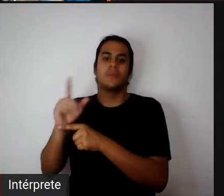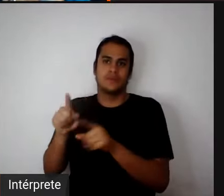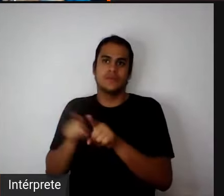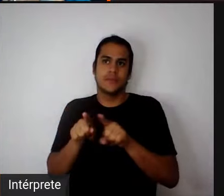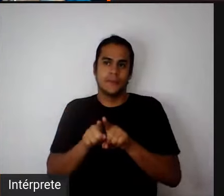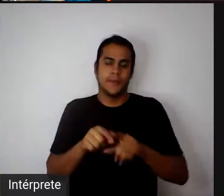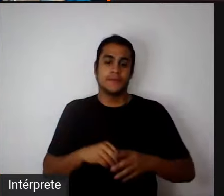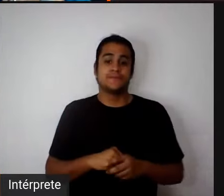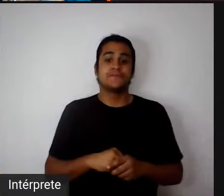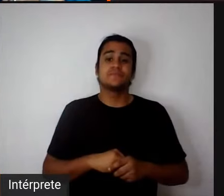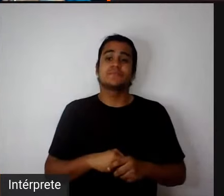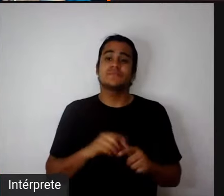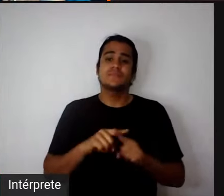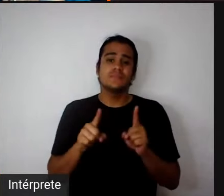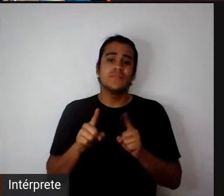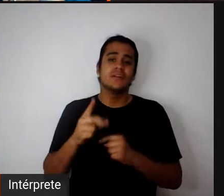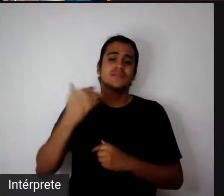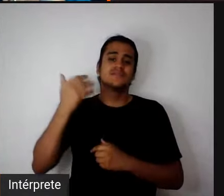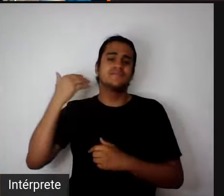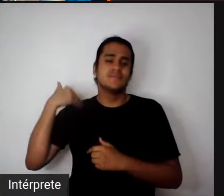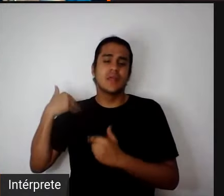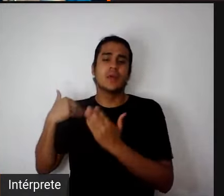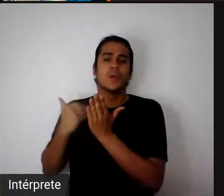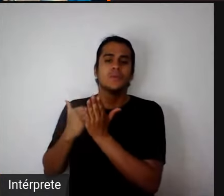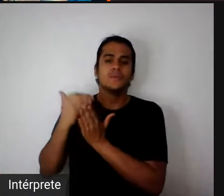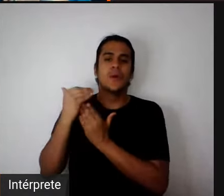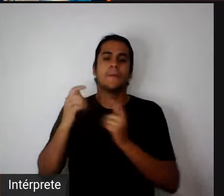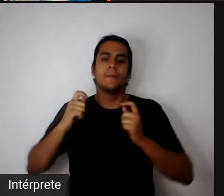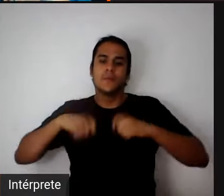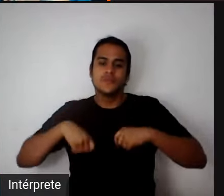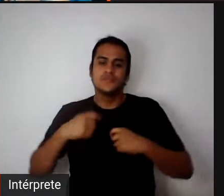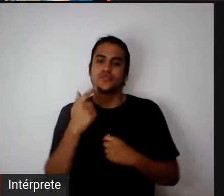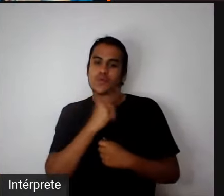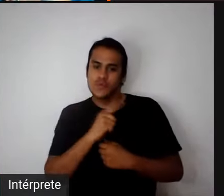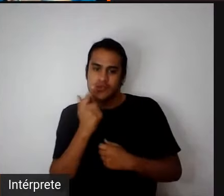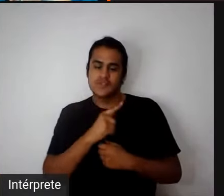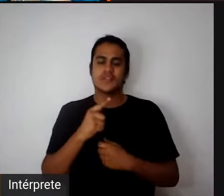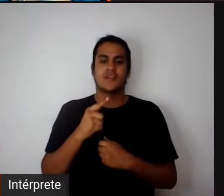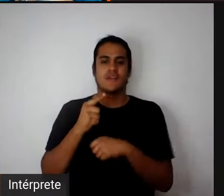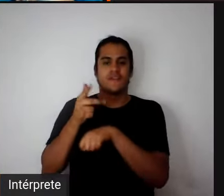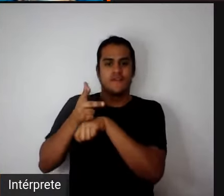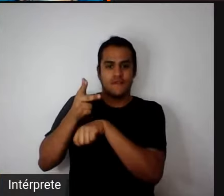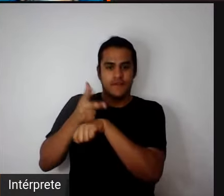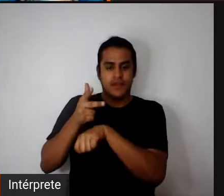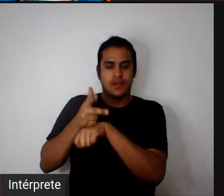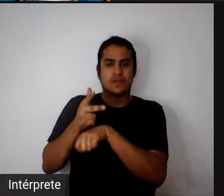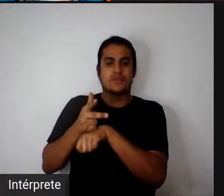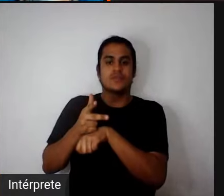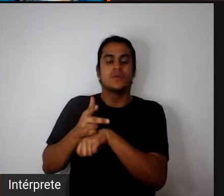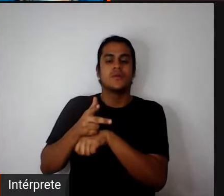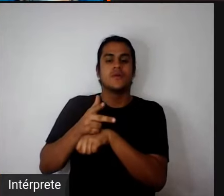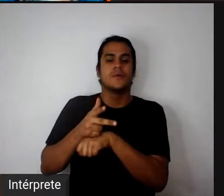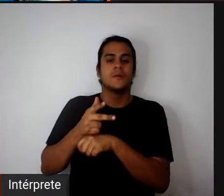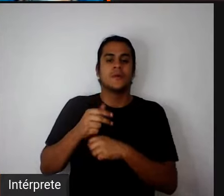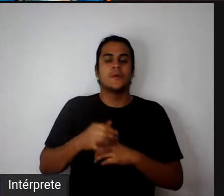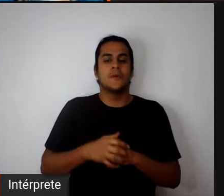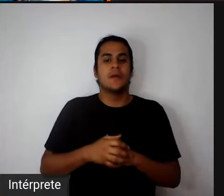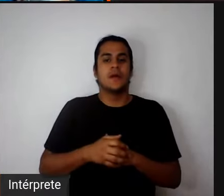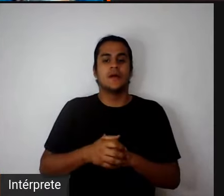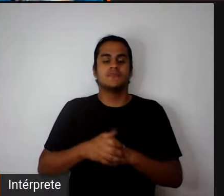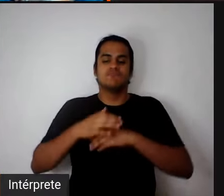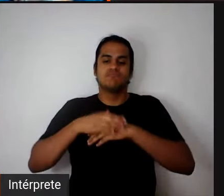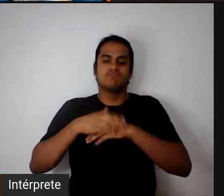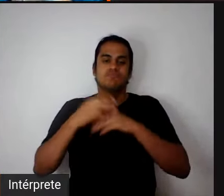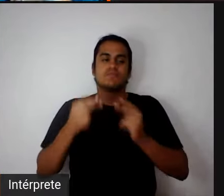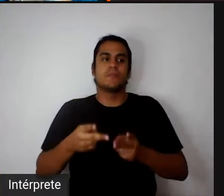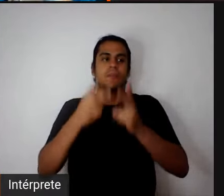mas desde a ascensão do vídeo, né, da possibilidade de produzir vídeo, a Maureen entendeu que isso era uma